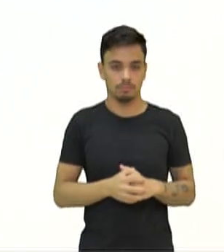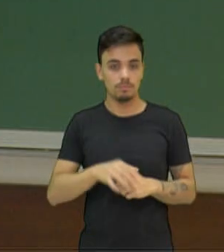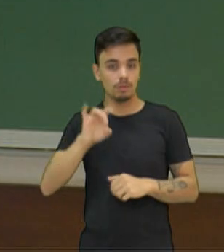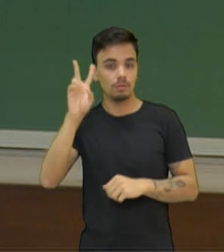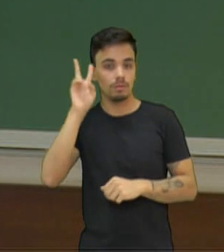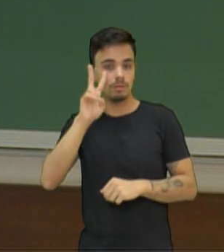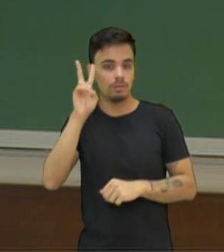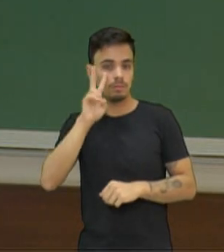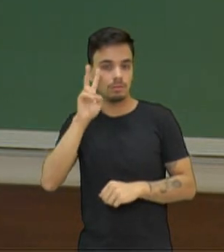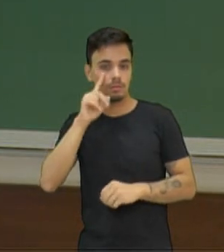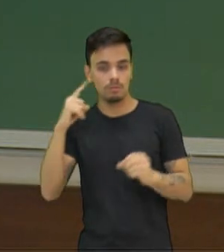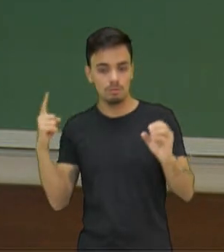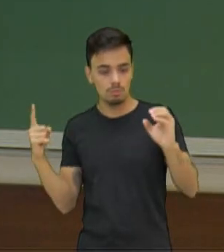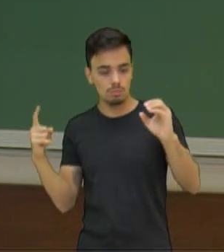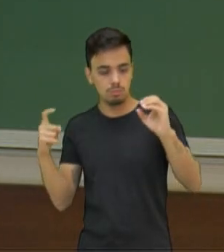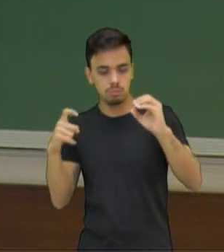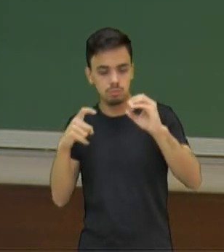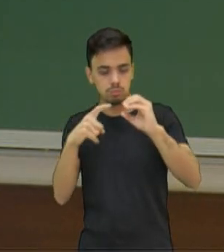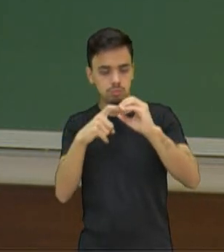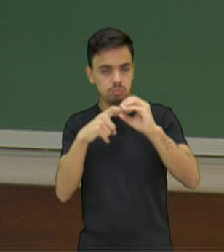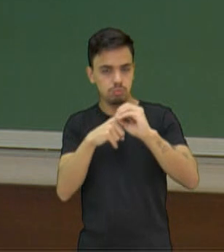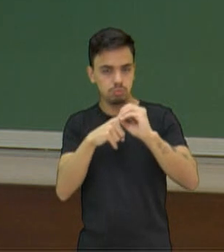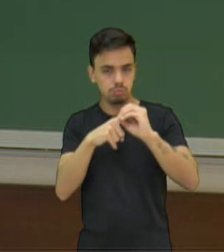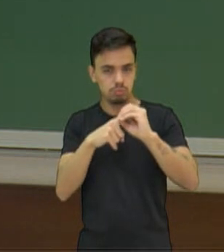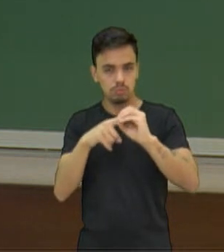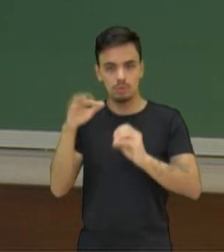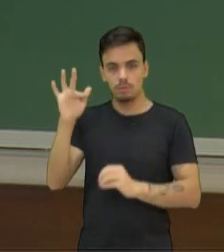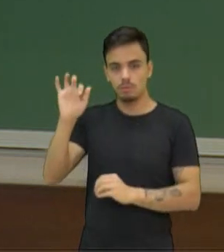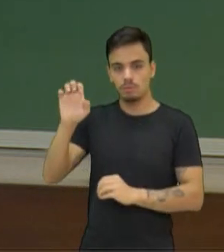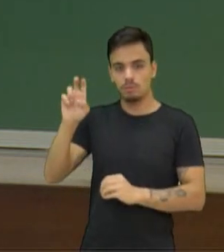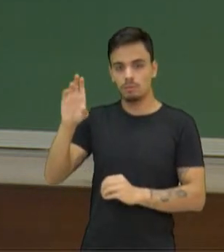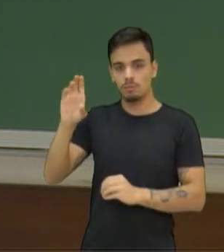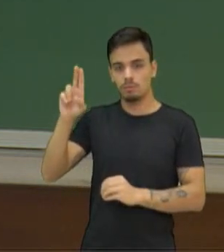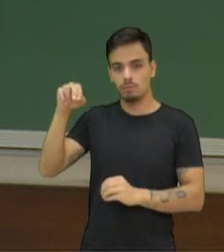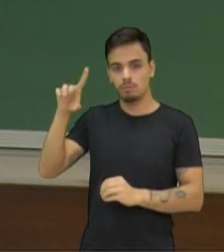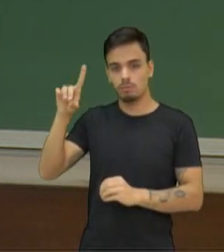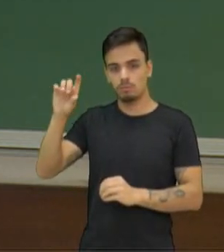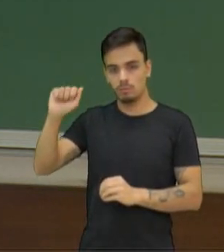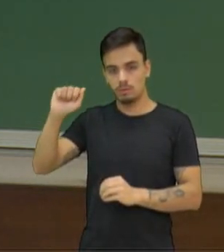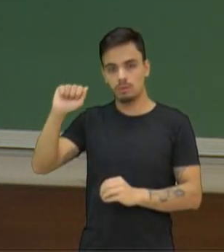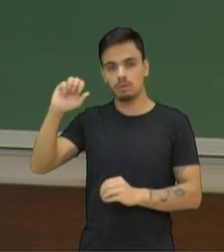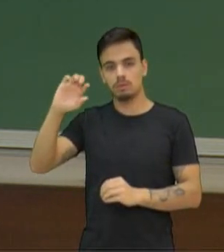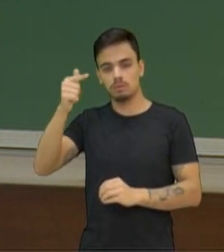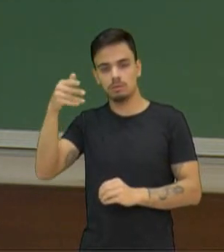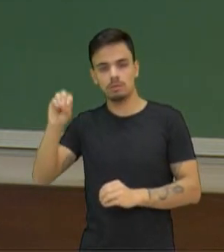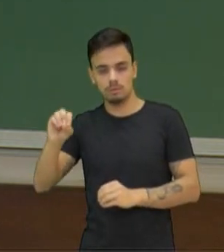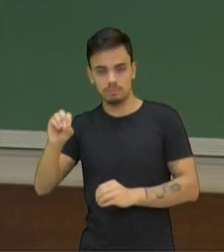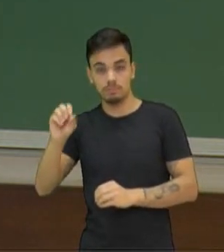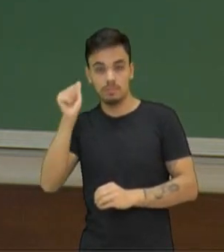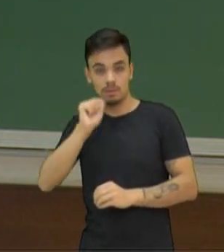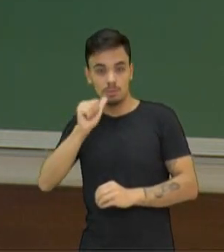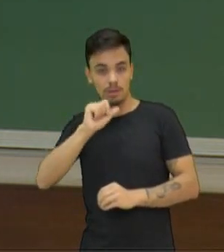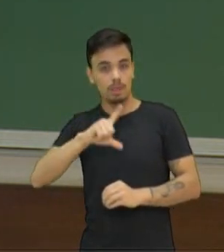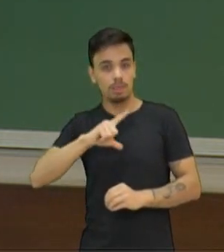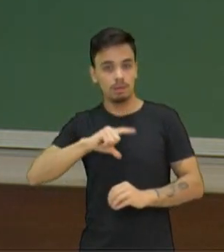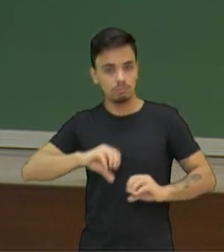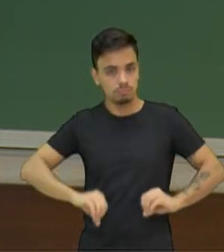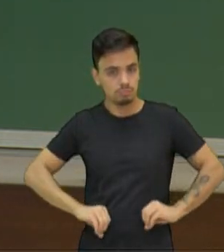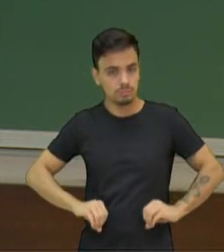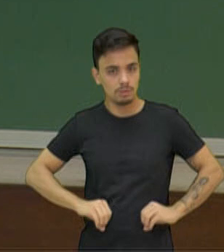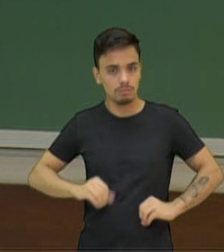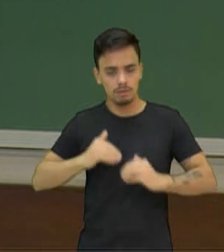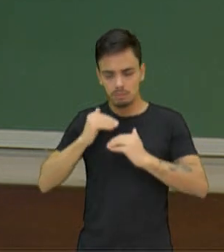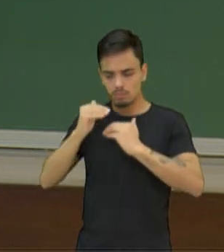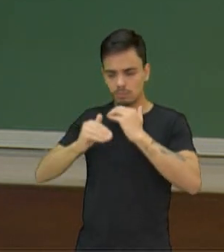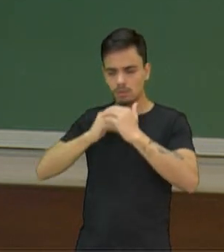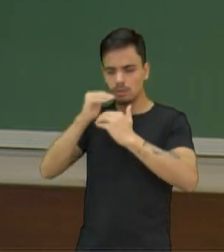é fecundação. Lembrando que a mulher ela tem os seus ovócitos, que eles vão amadurecendo mensalmente.